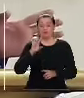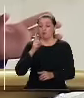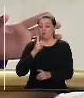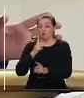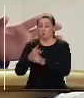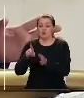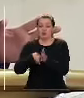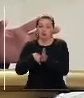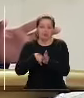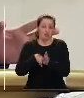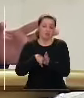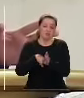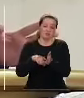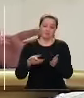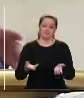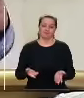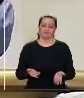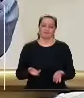desgraça.